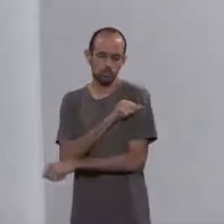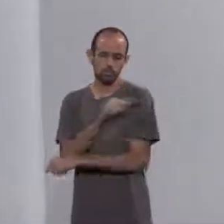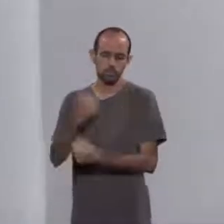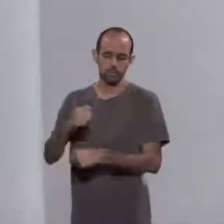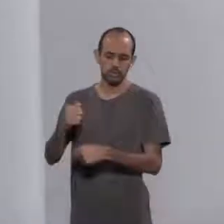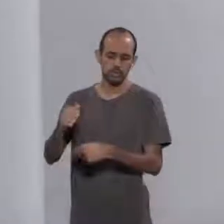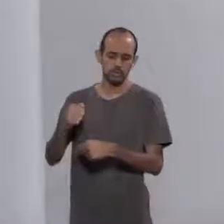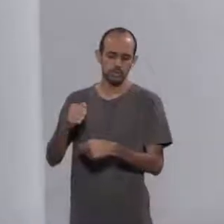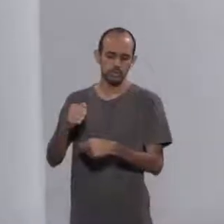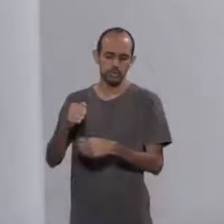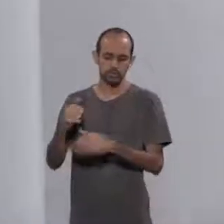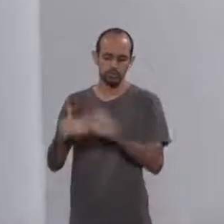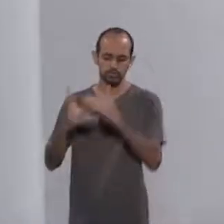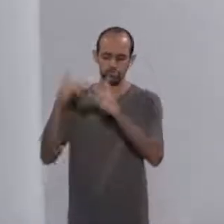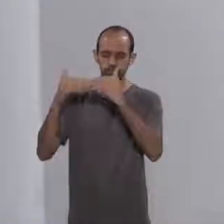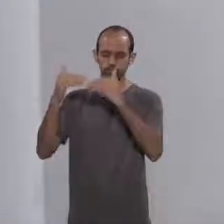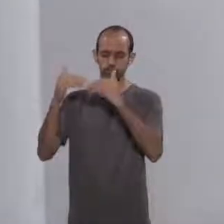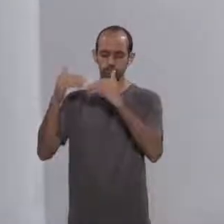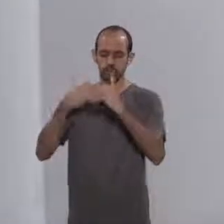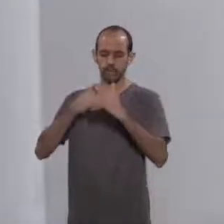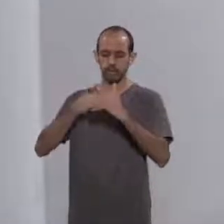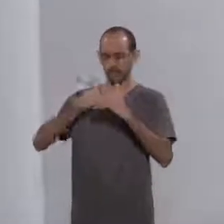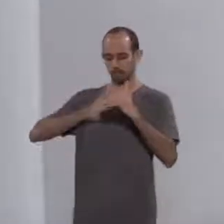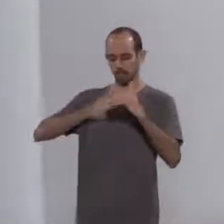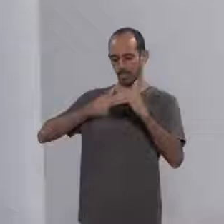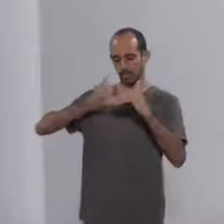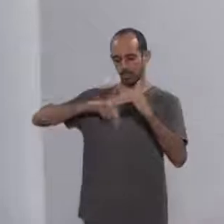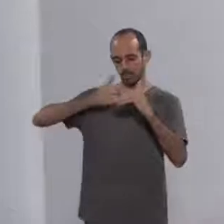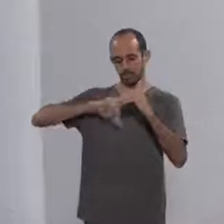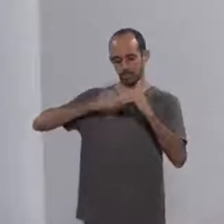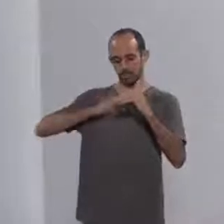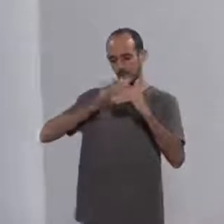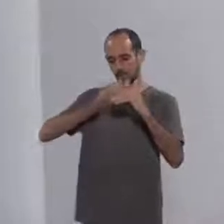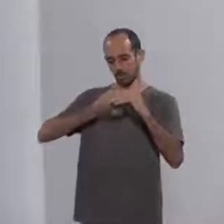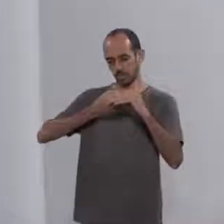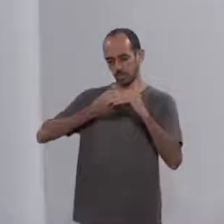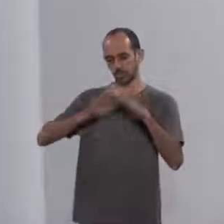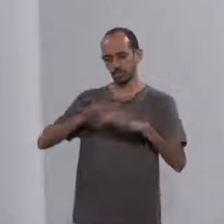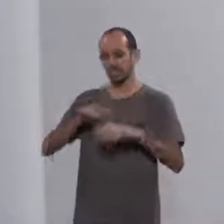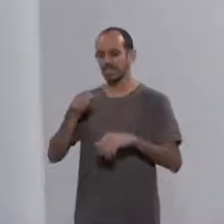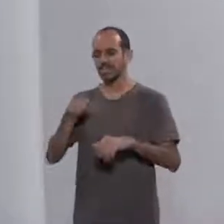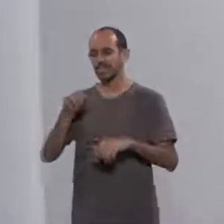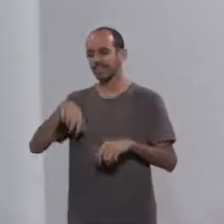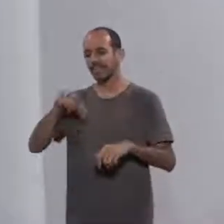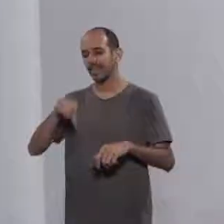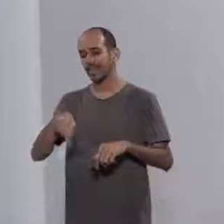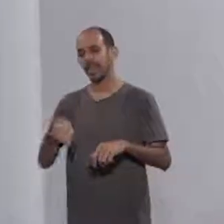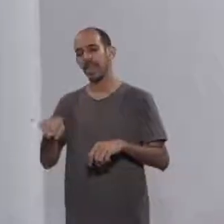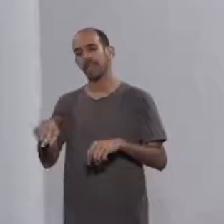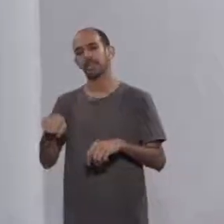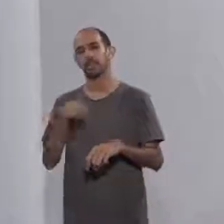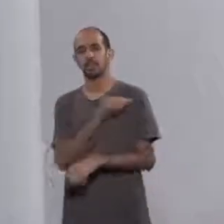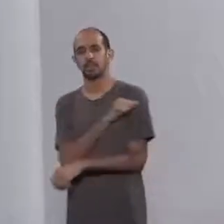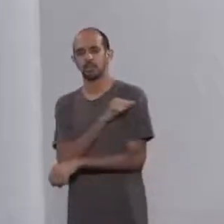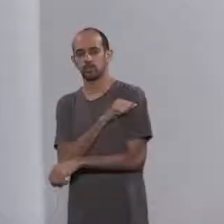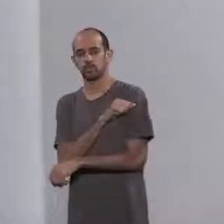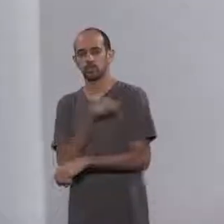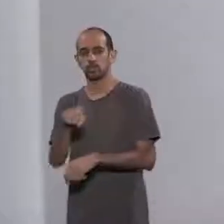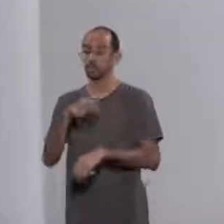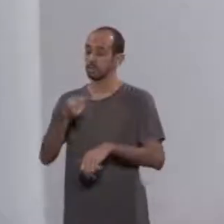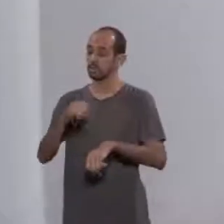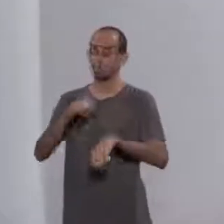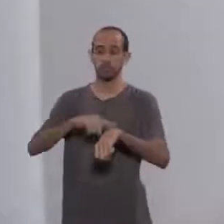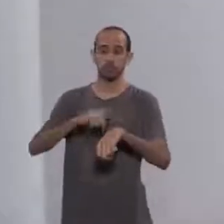nossas expectativas de aprendizagem, a gente não está entendendo quem está dentro de sala de aula, quem é aquele outro. Exato. Então, se ele está num outro momento